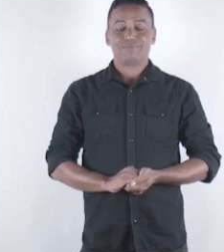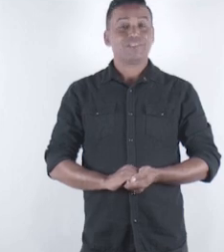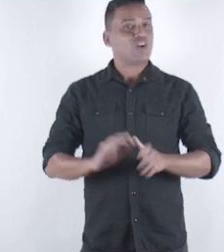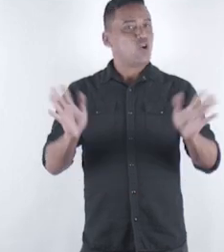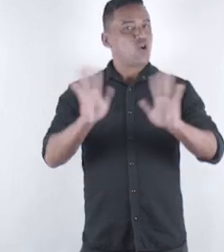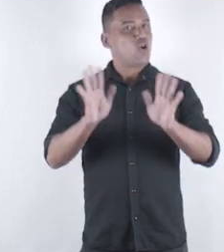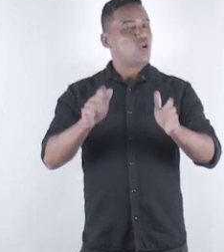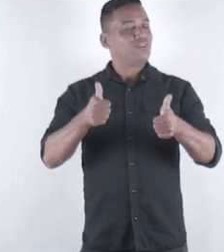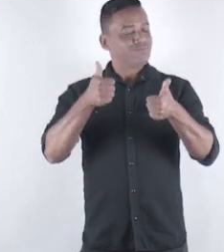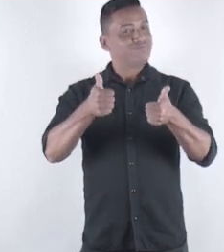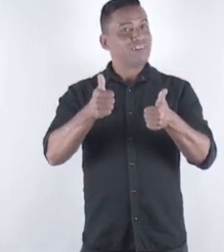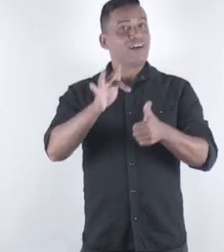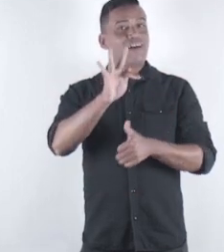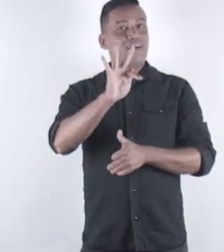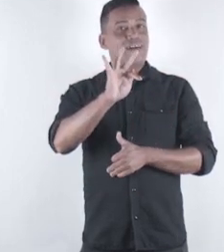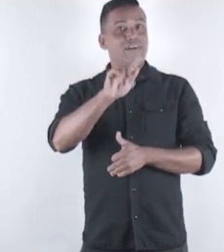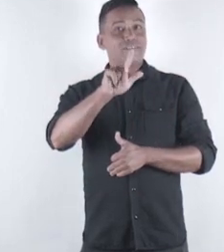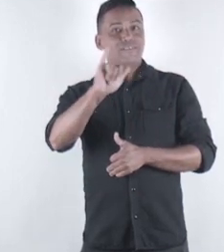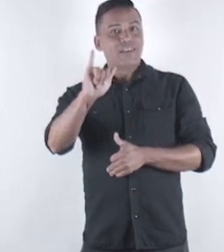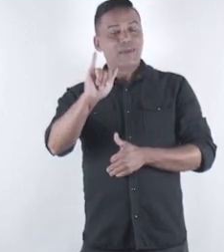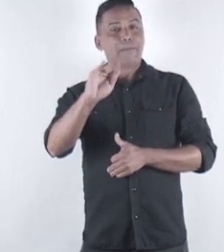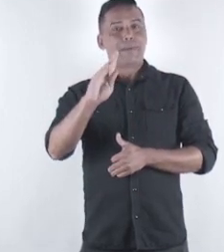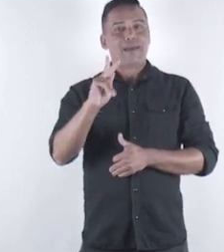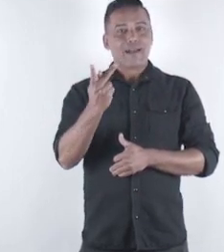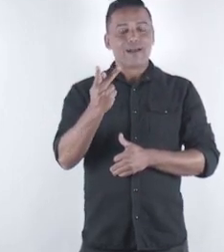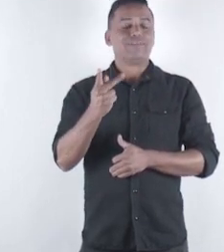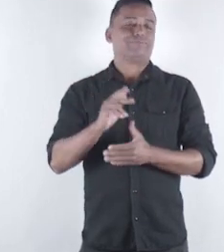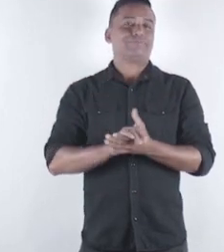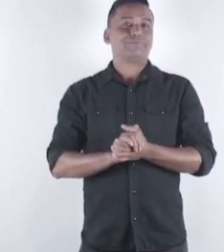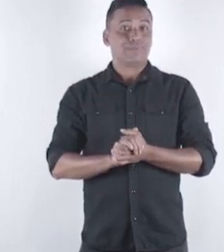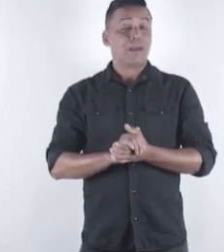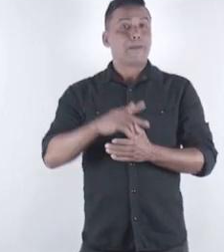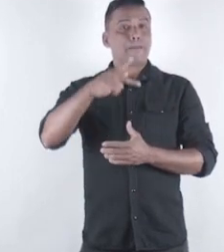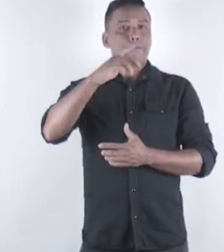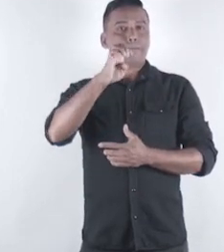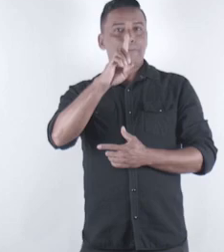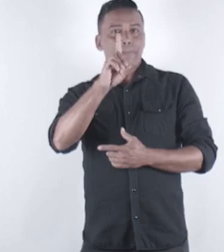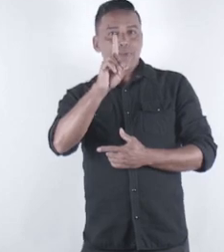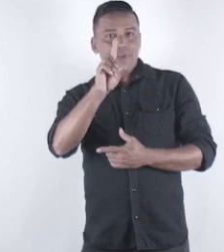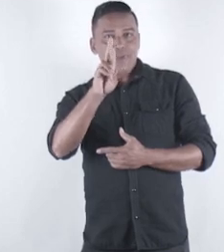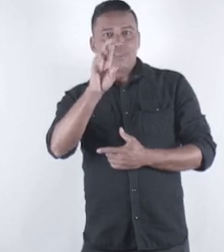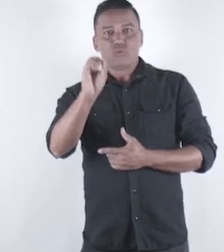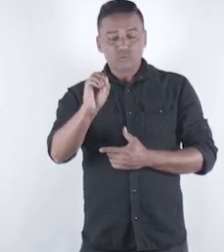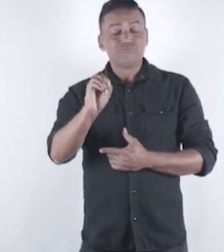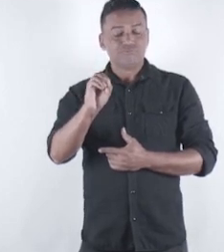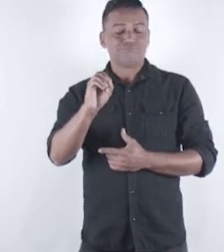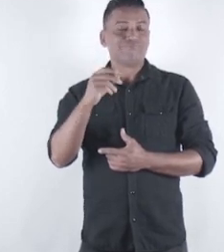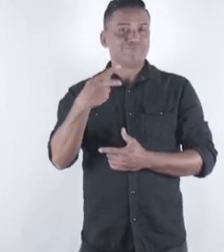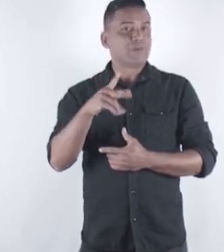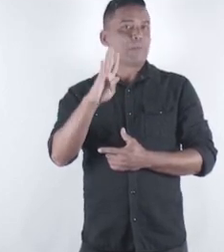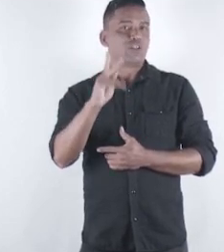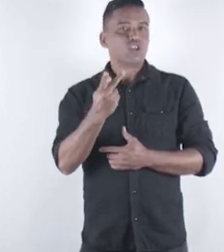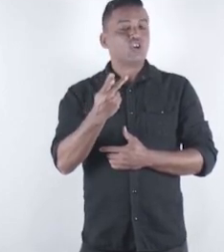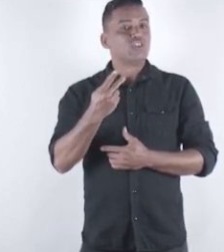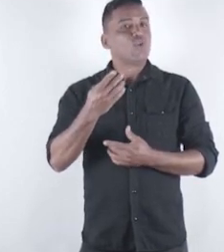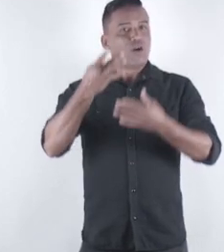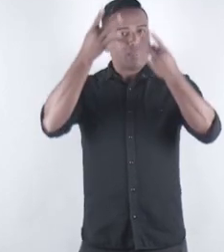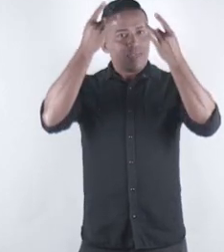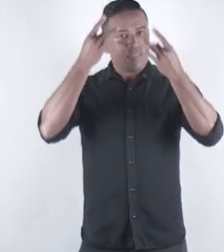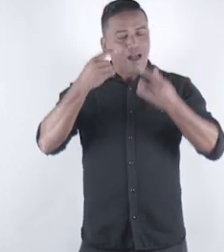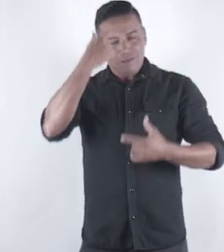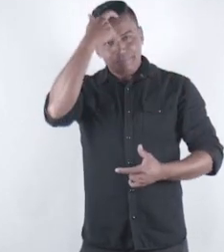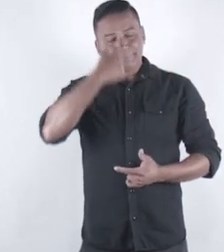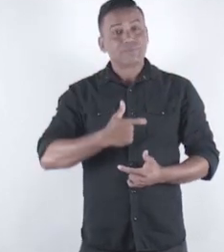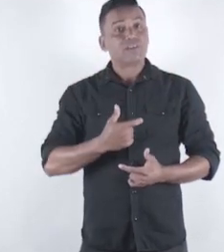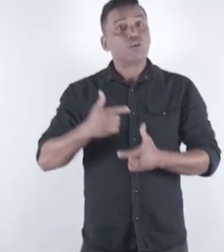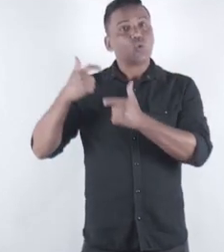E aí pessoal, da FliBH, eu sou o Pedro Randan, ilustrador aqui de Belo Horizonte, e vou começar me descrevendo e descrevendo o